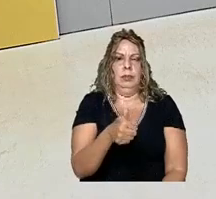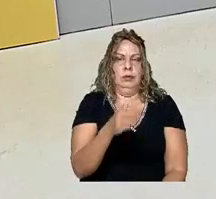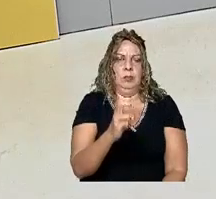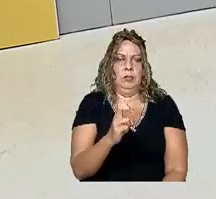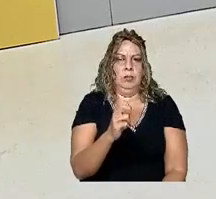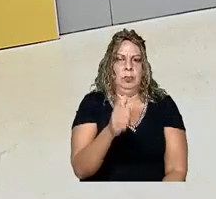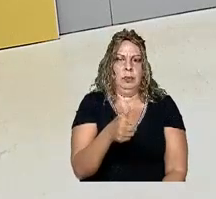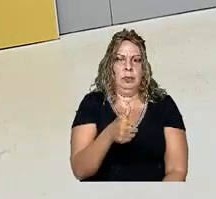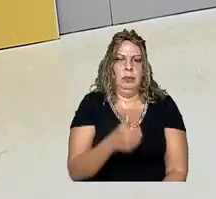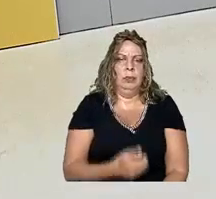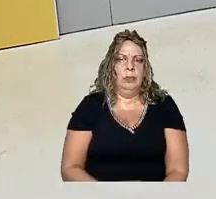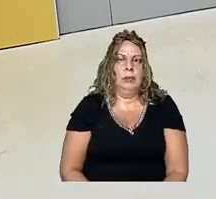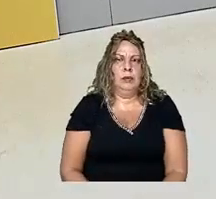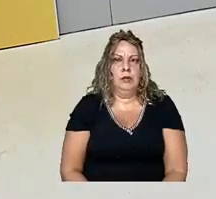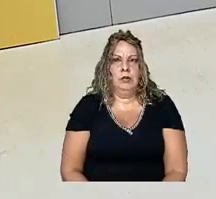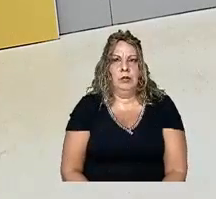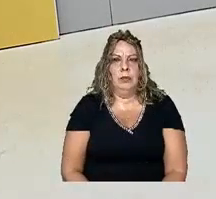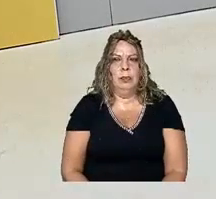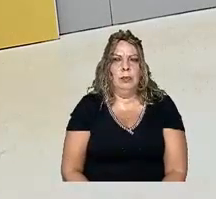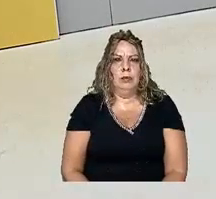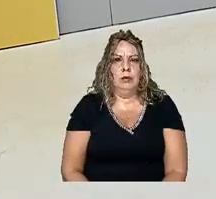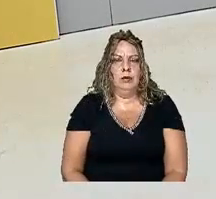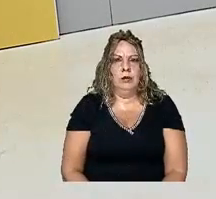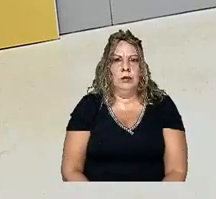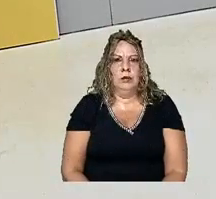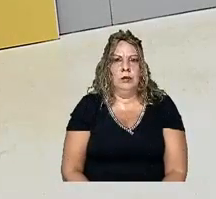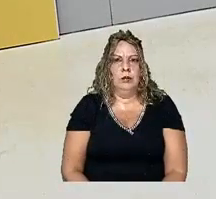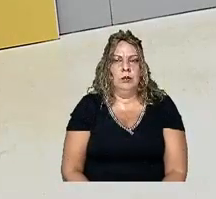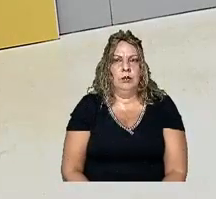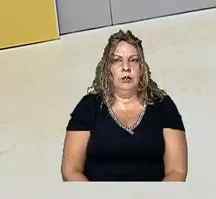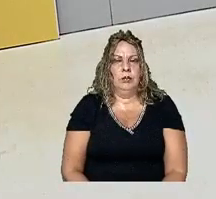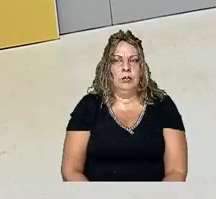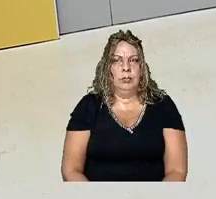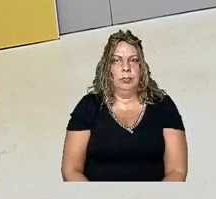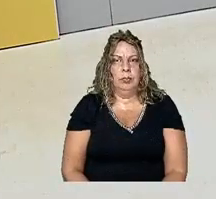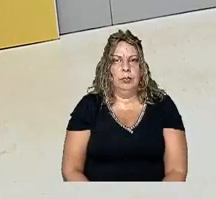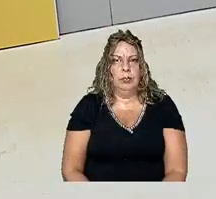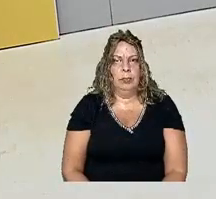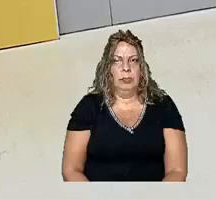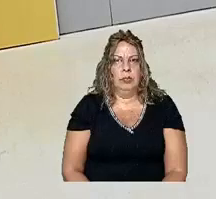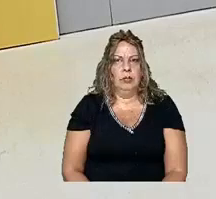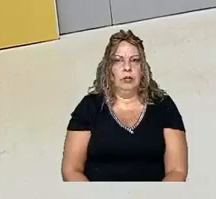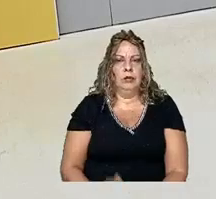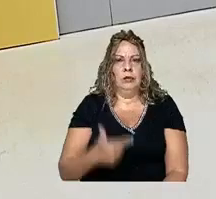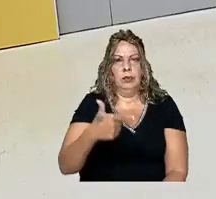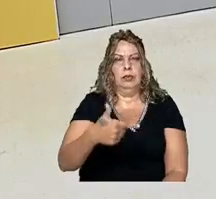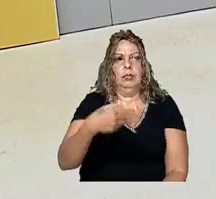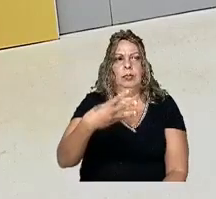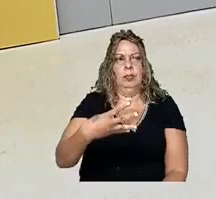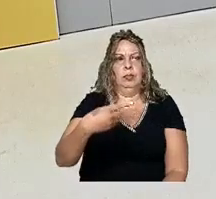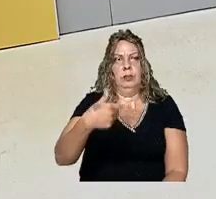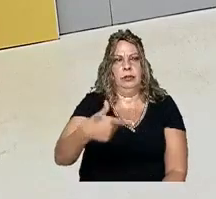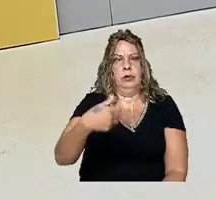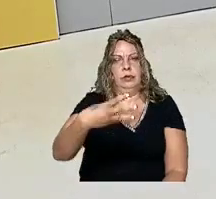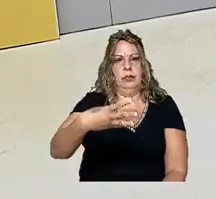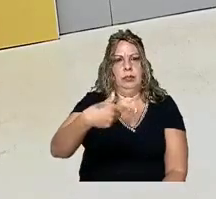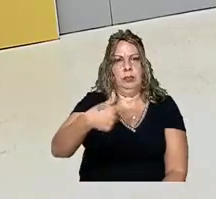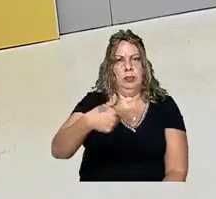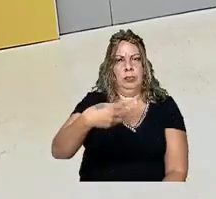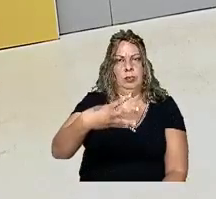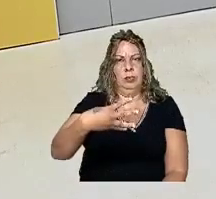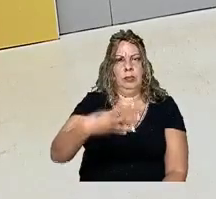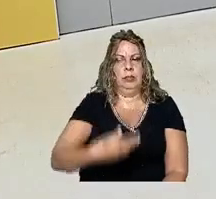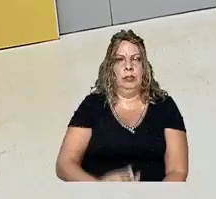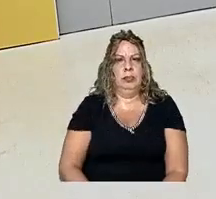51. Marque aí o 51. Marcou 51, número 24,